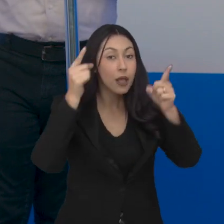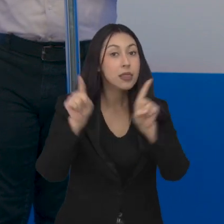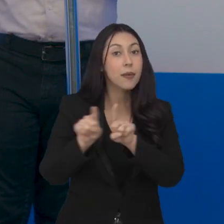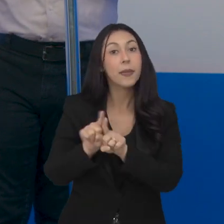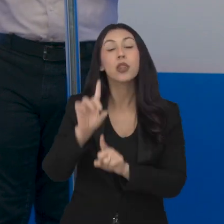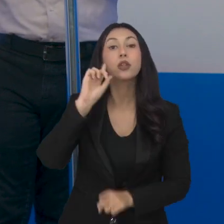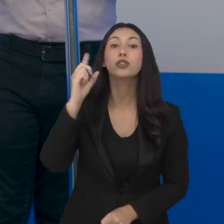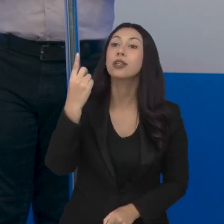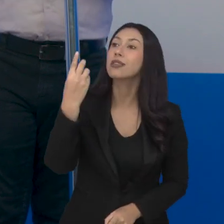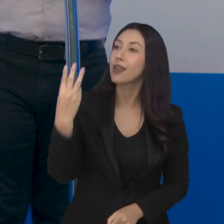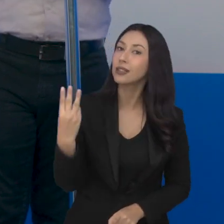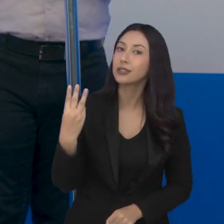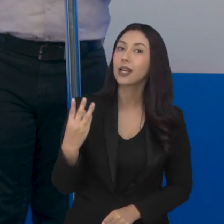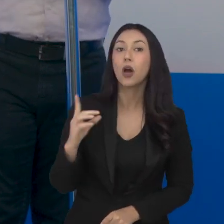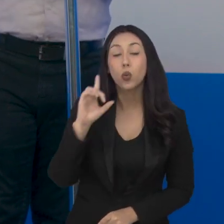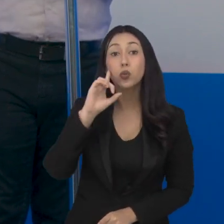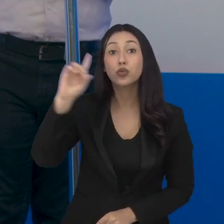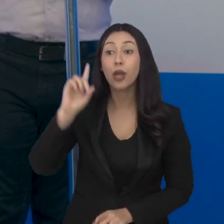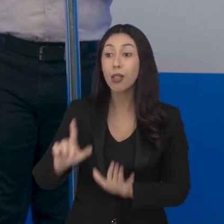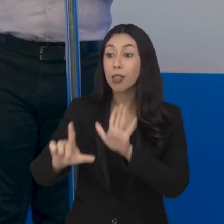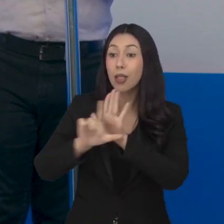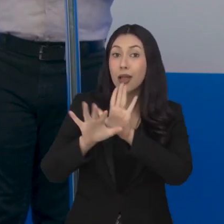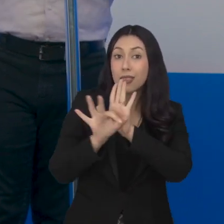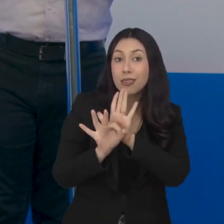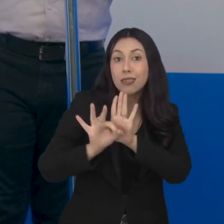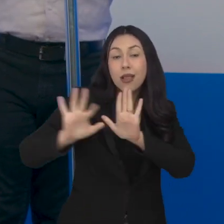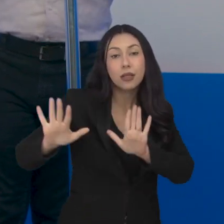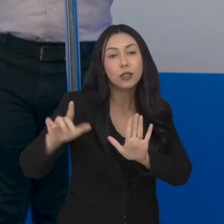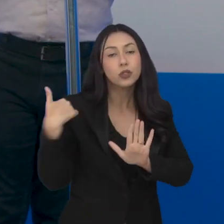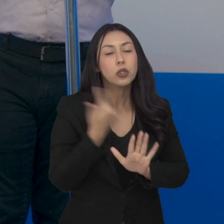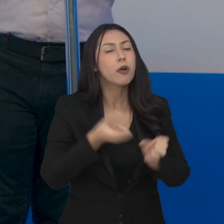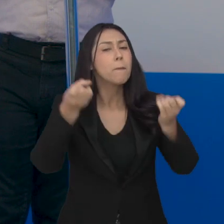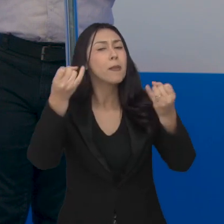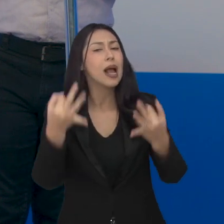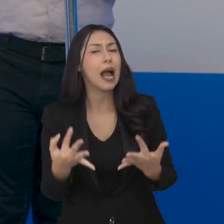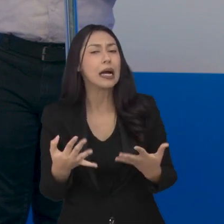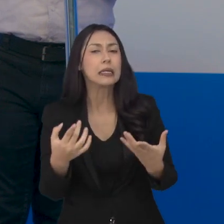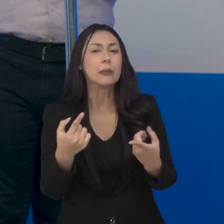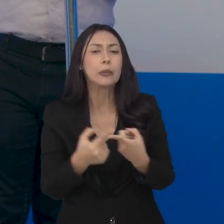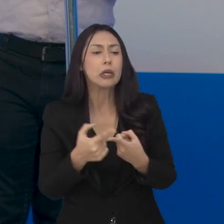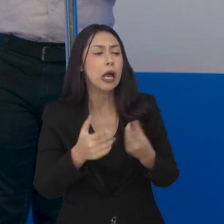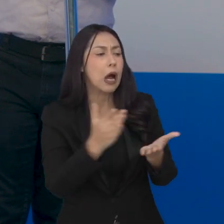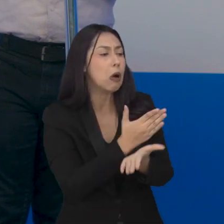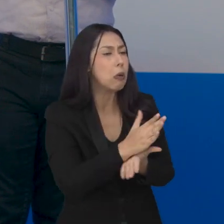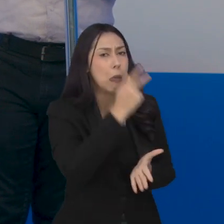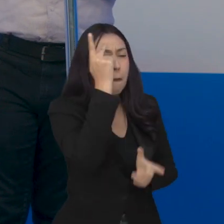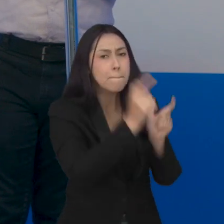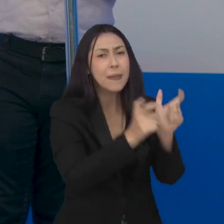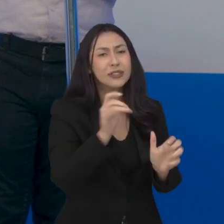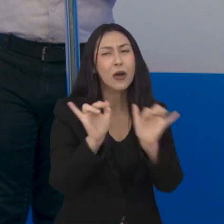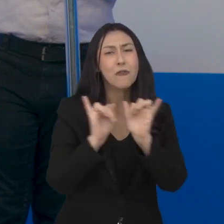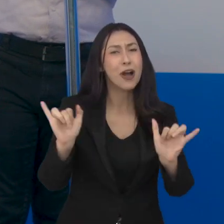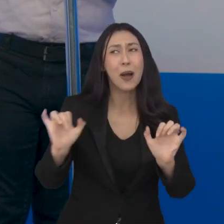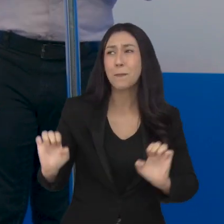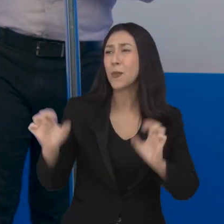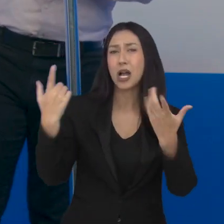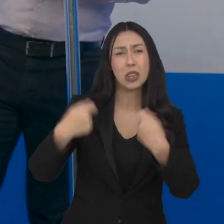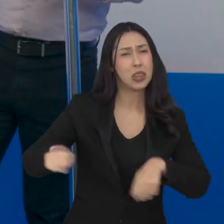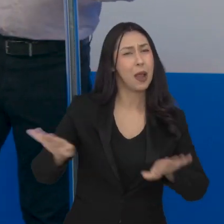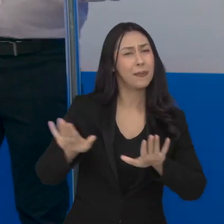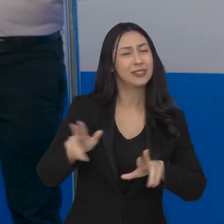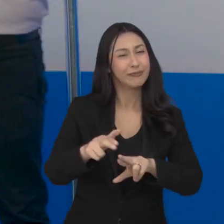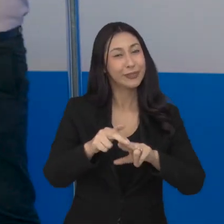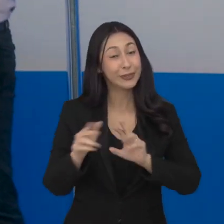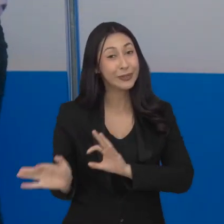Lei Áurea no Brasil, vamos falar sobre a data e por que alguns movimentos defendem que não devemos comemorar o dia da abolição.